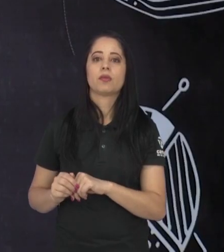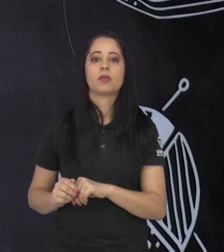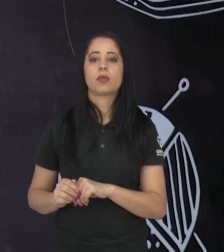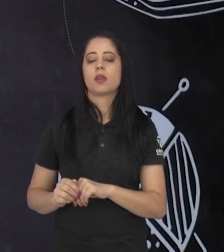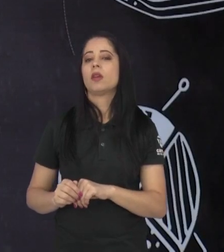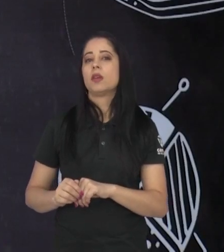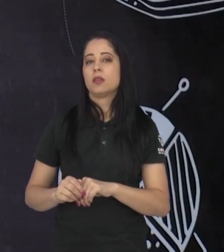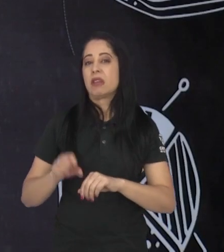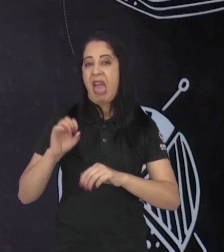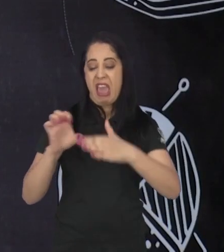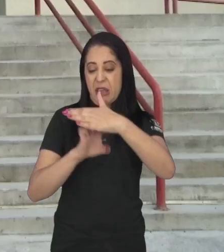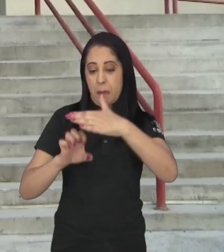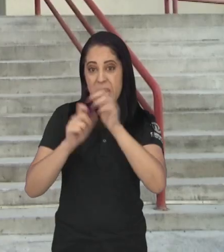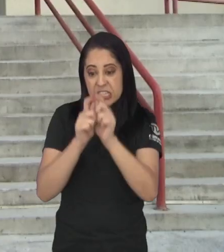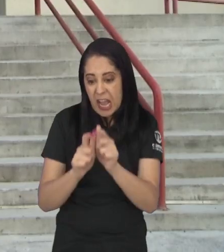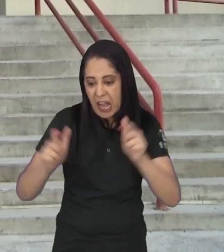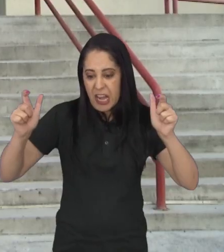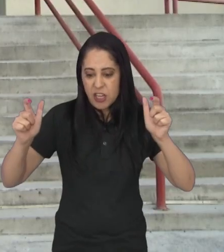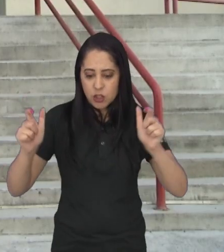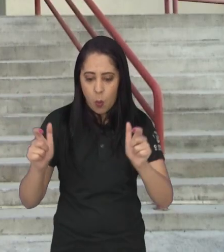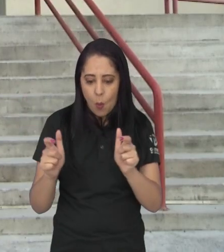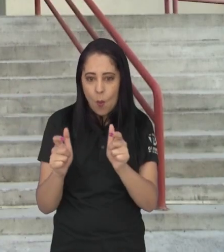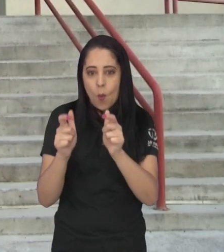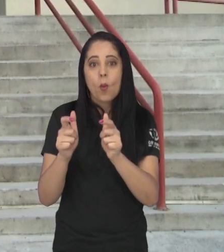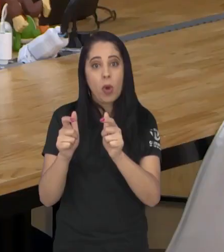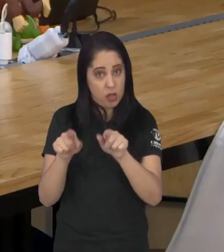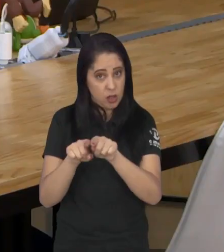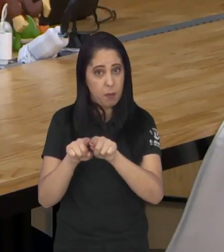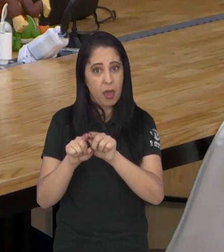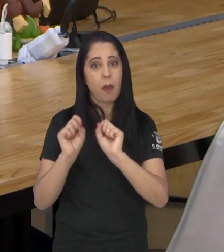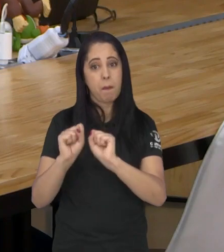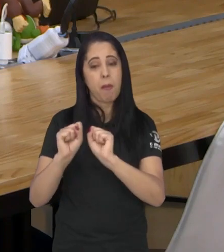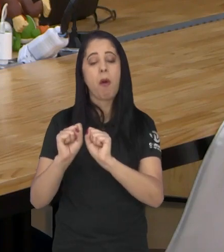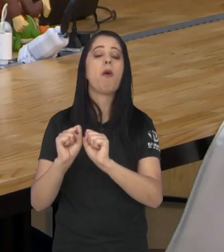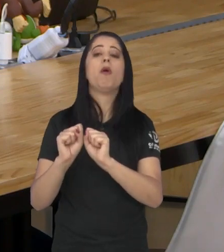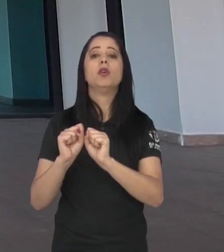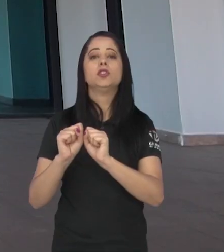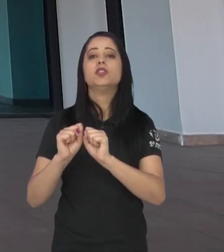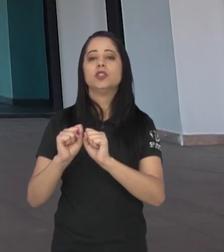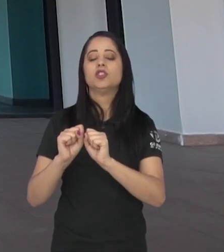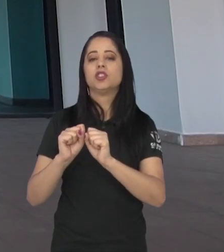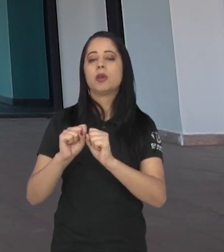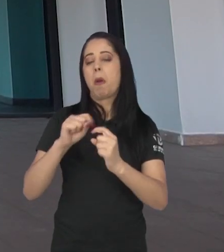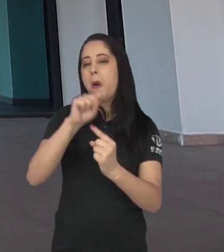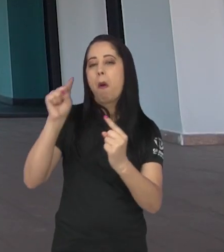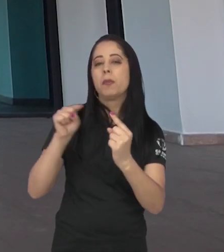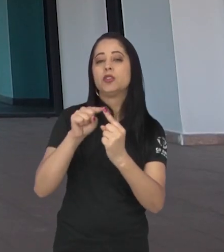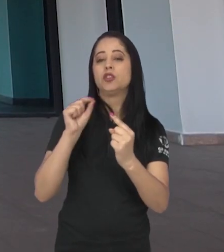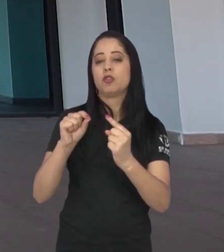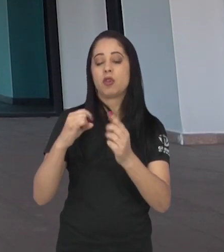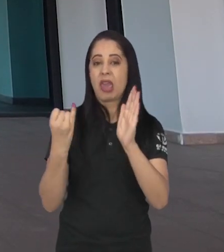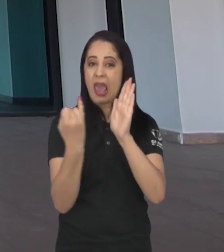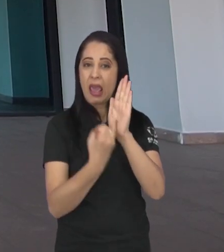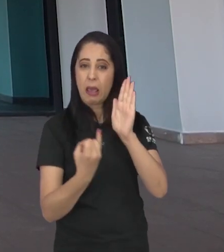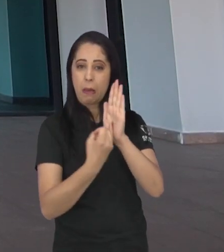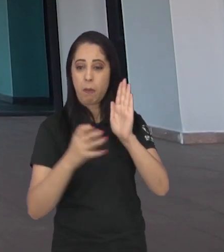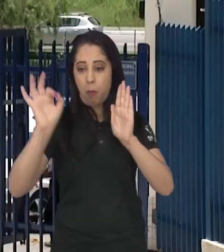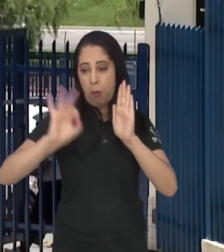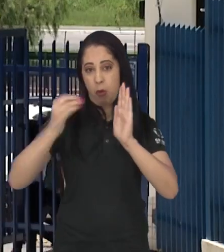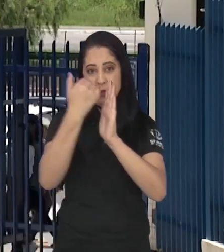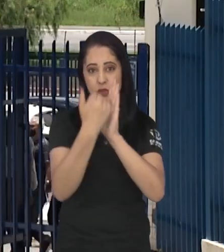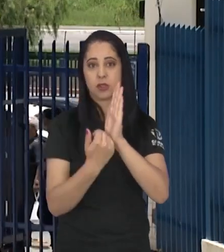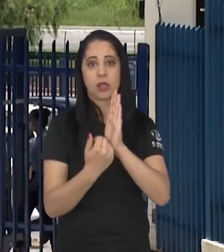para startups, pequenas, médias e grandes empresas, investidores e instituições de ensino, o novo incentivo